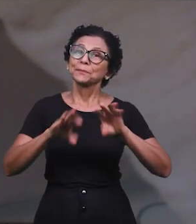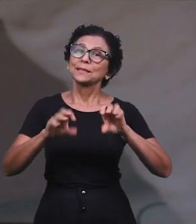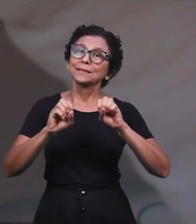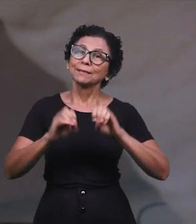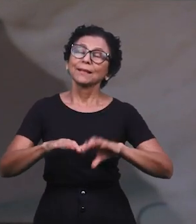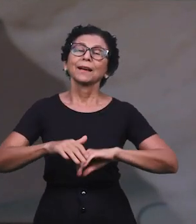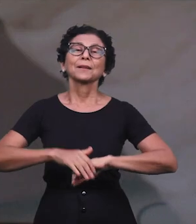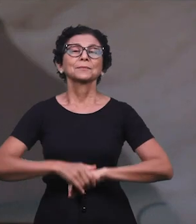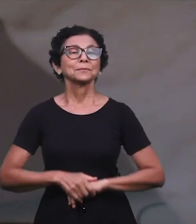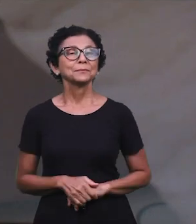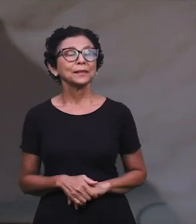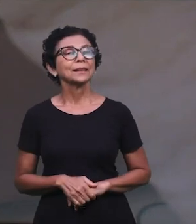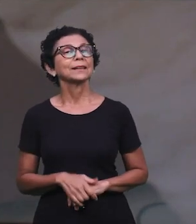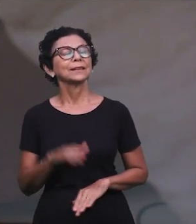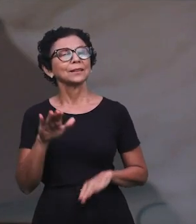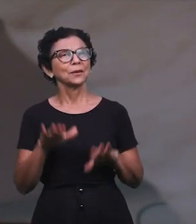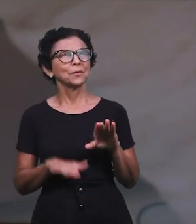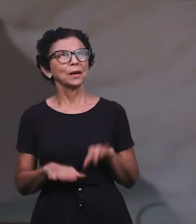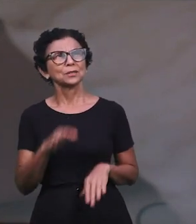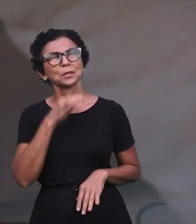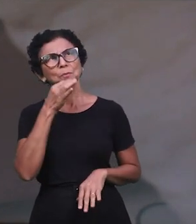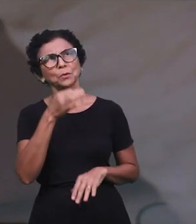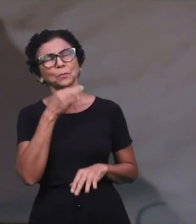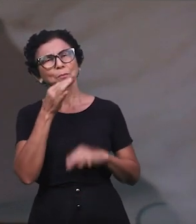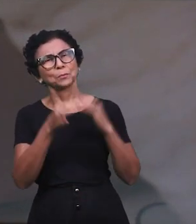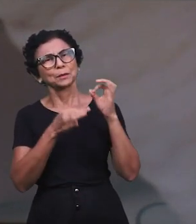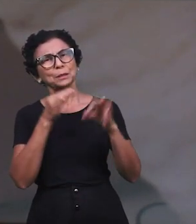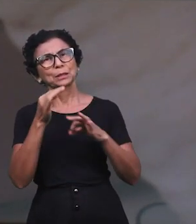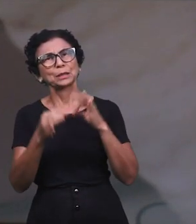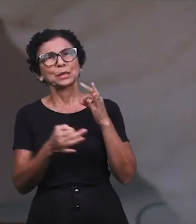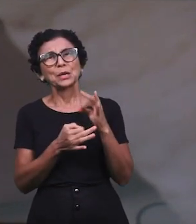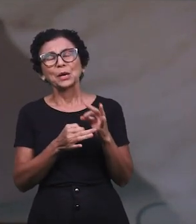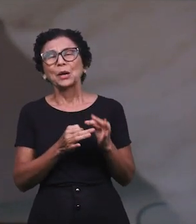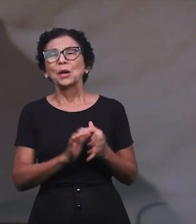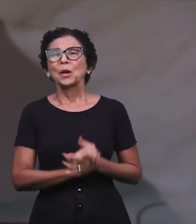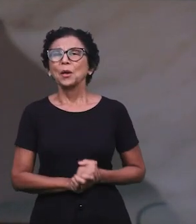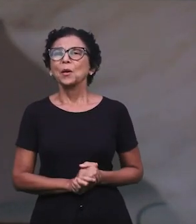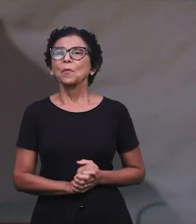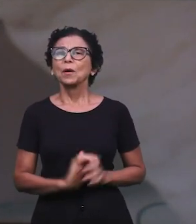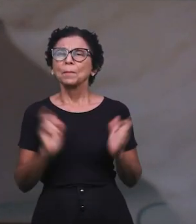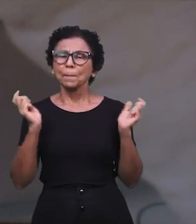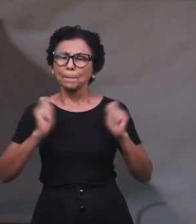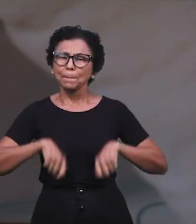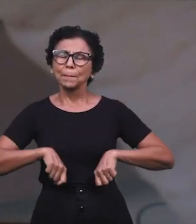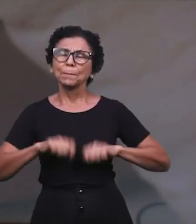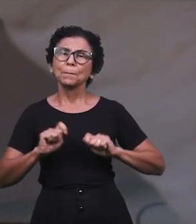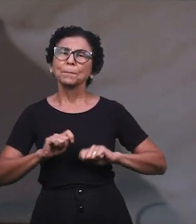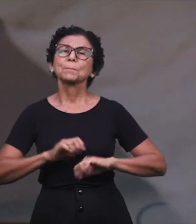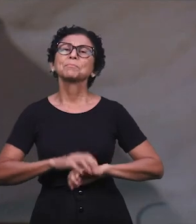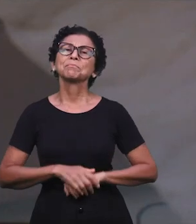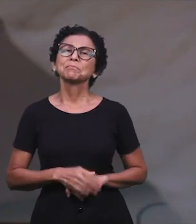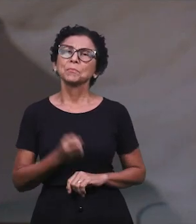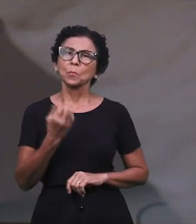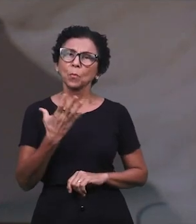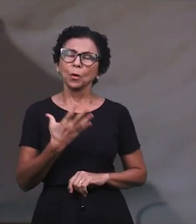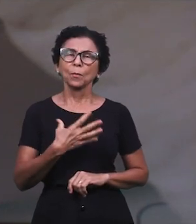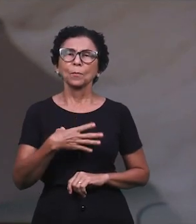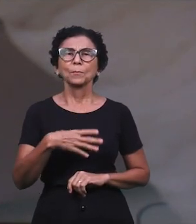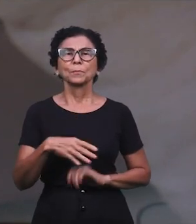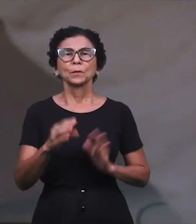tá certo? Ensinar talvez seja a forma mais efetiva de você aprender o